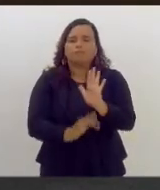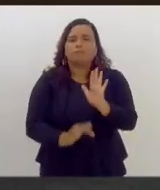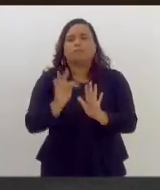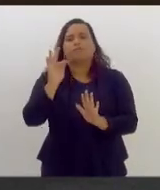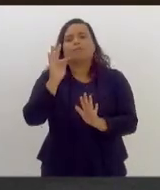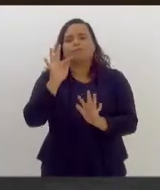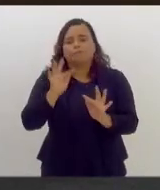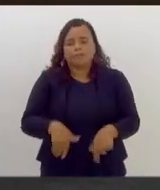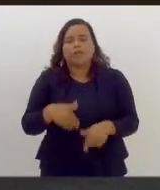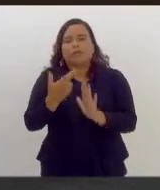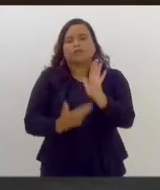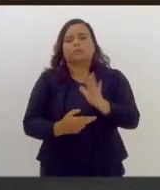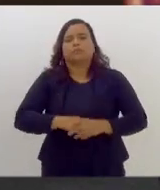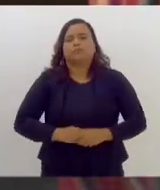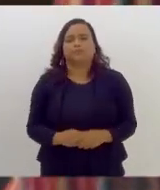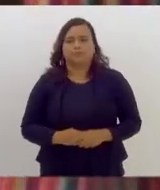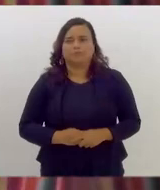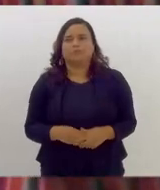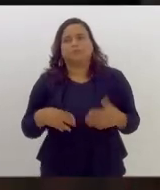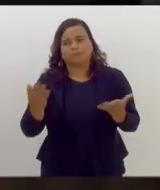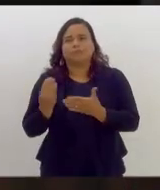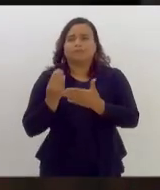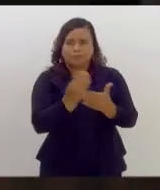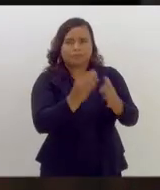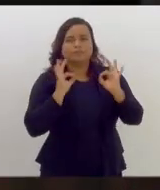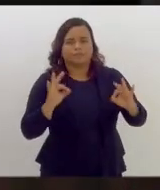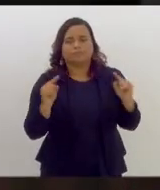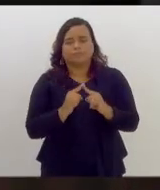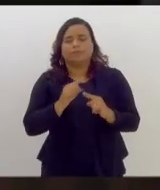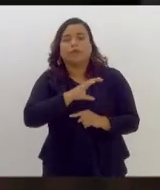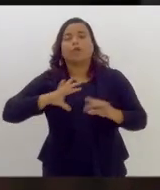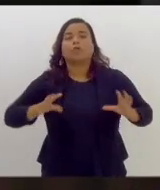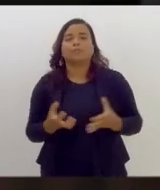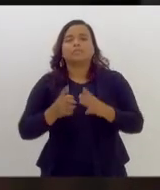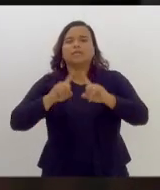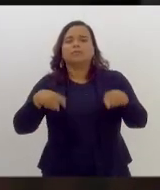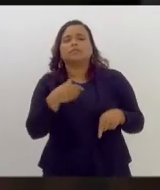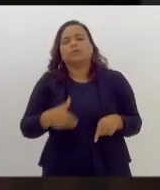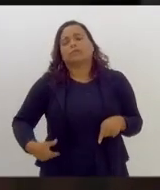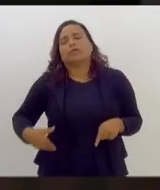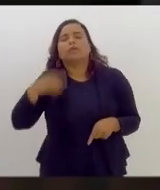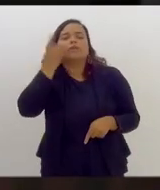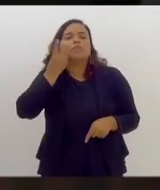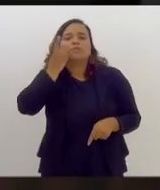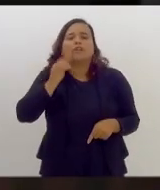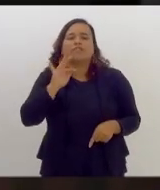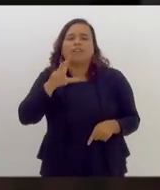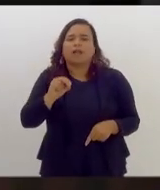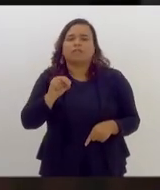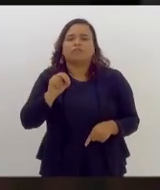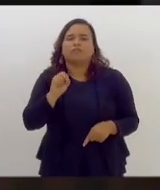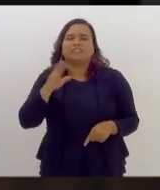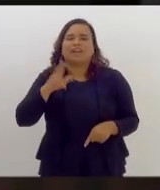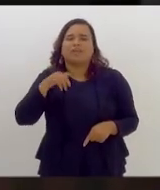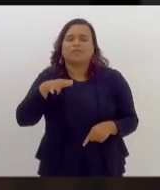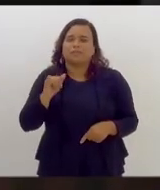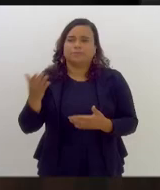de redação. Que a presidência defere. Pela Comissão de Servidores Públicos, deputado Flávio Serafini.